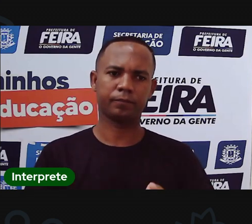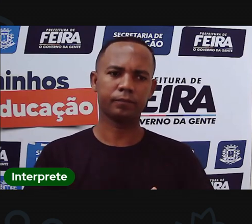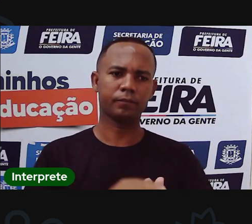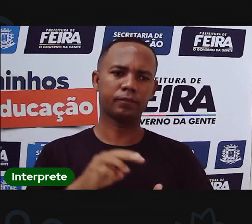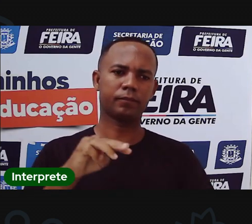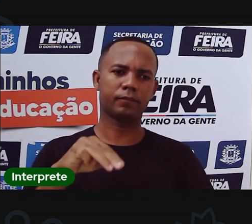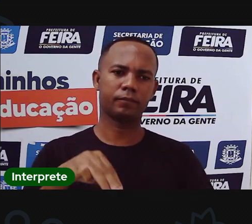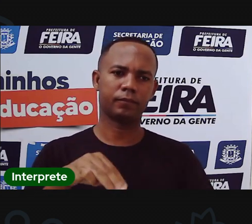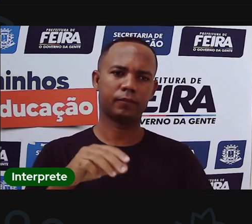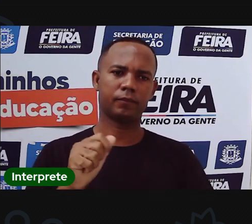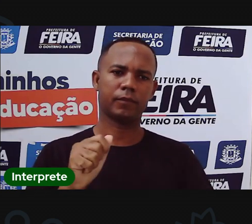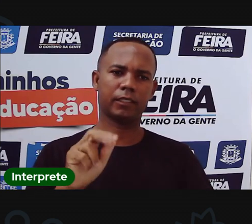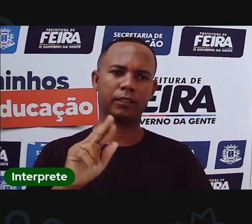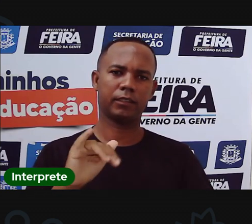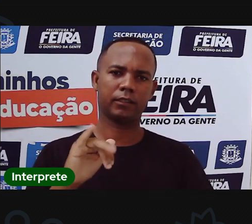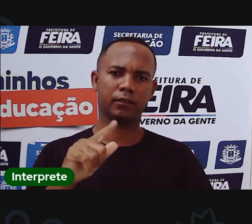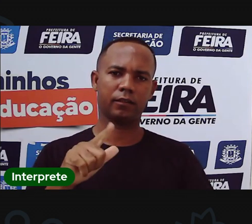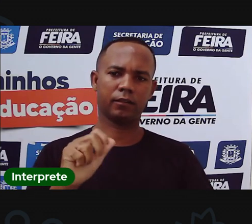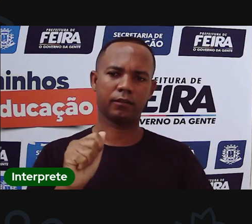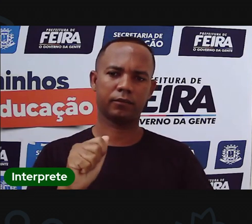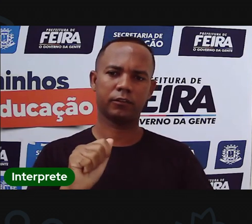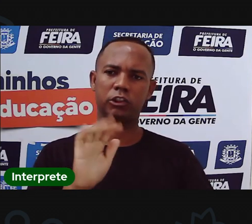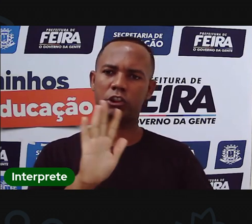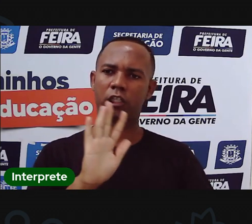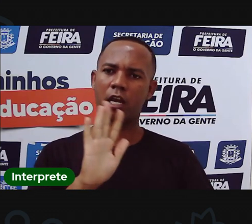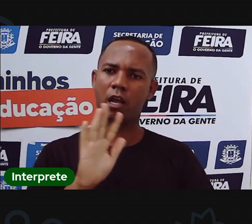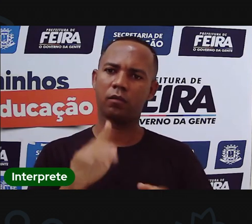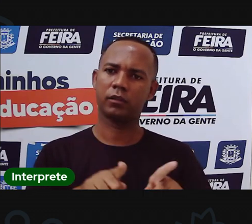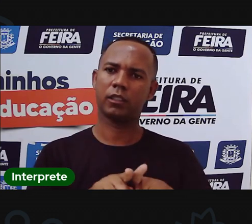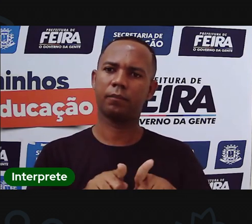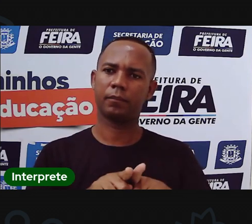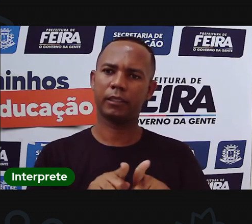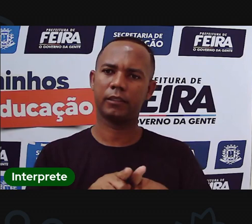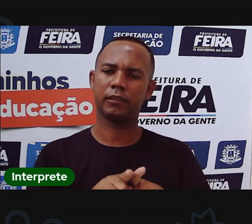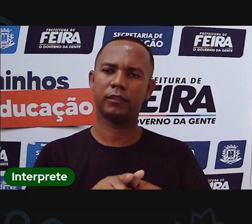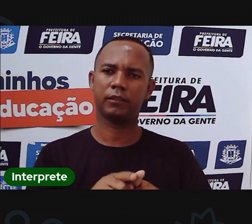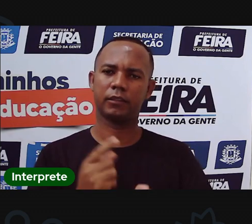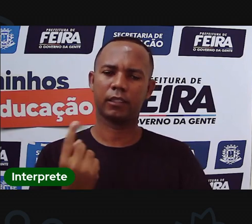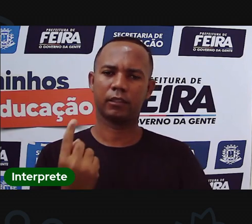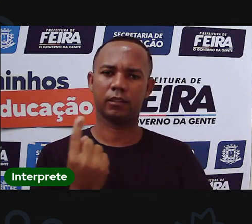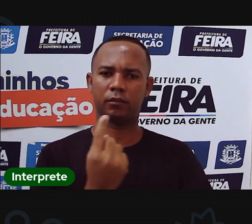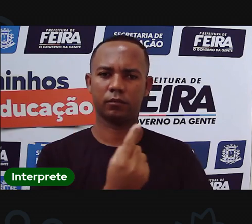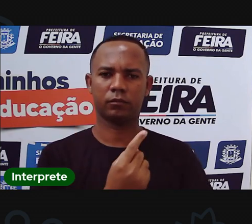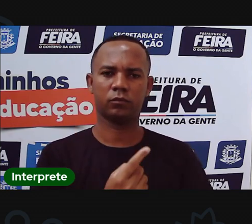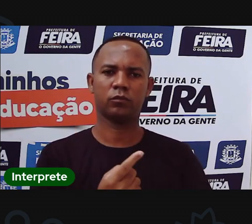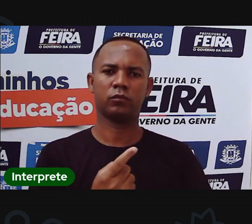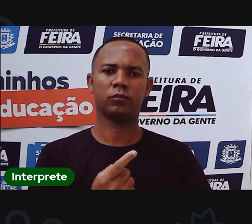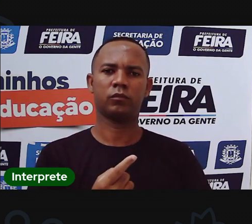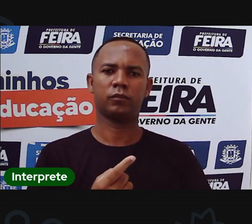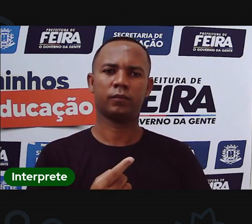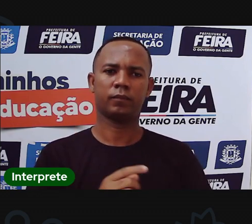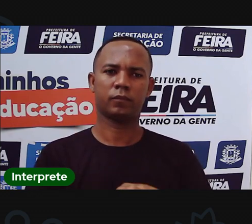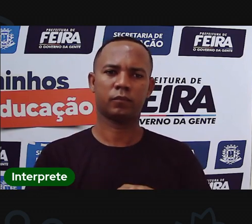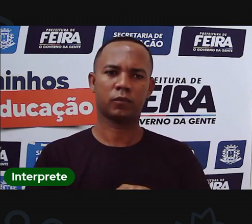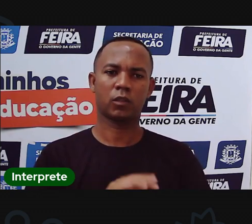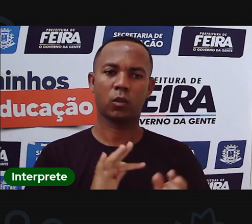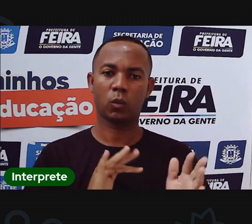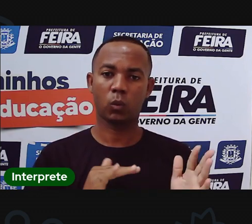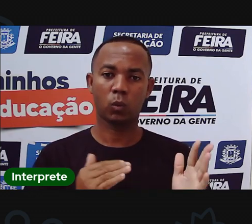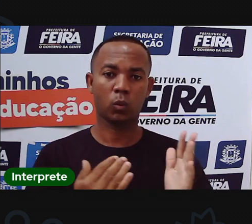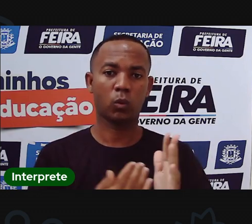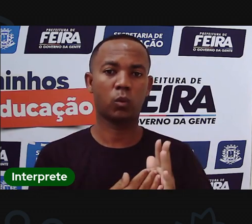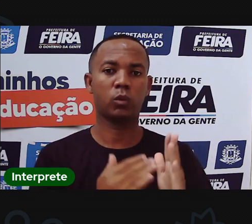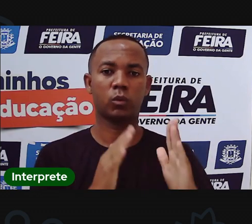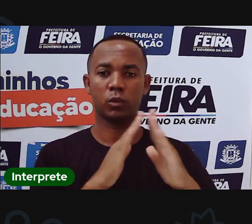gente, para dar tchau para vocês, para a gente poder se despedir. Vou dando tchau novamente para todos os